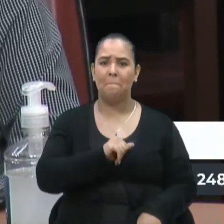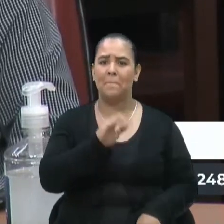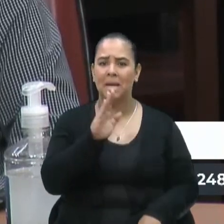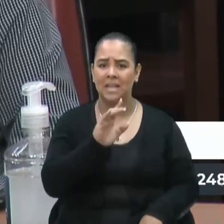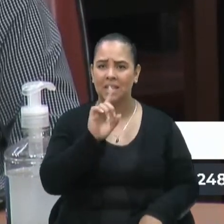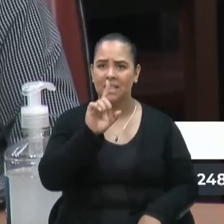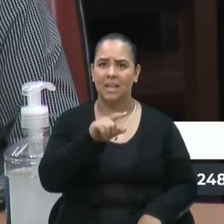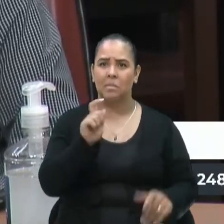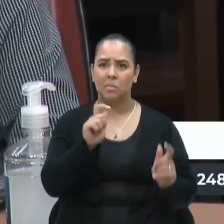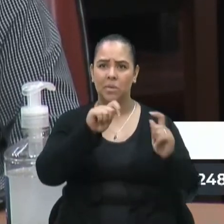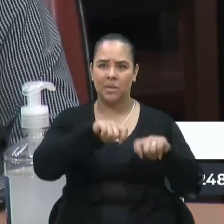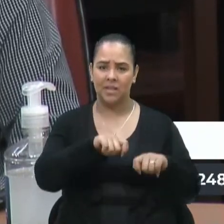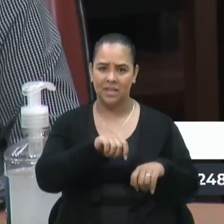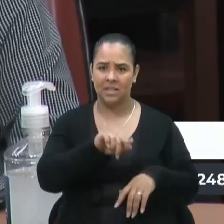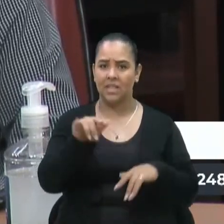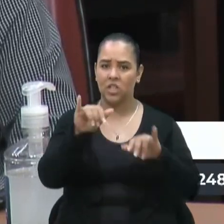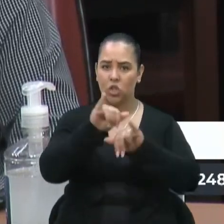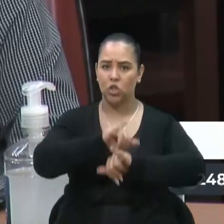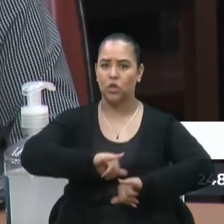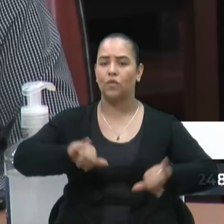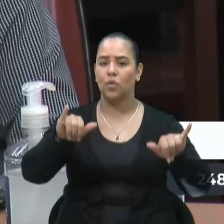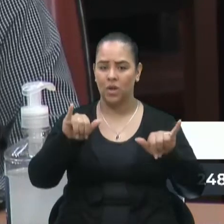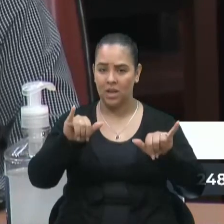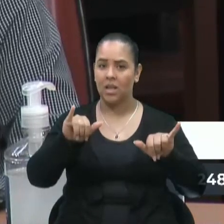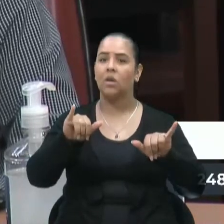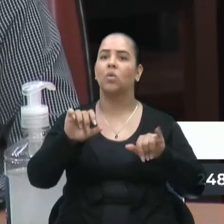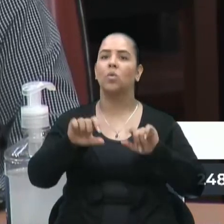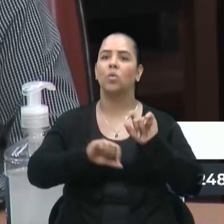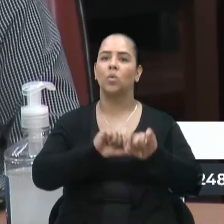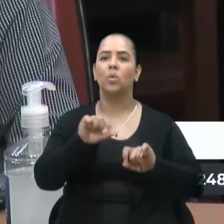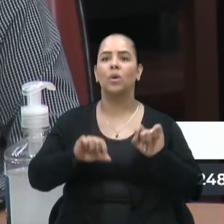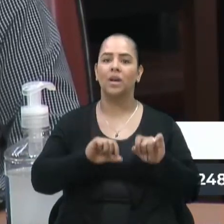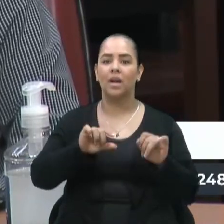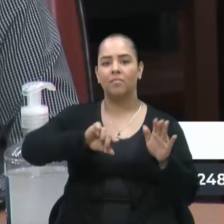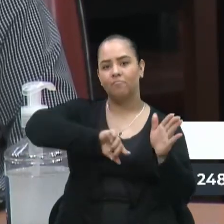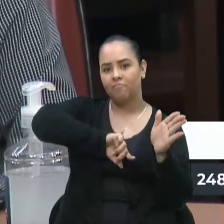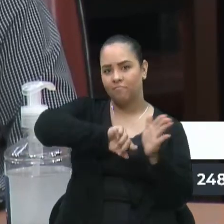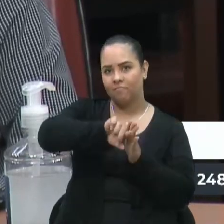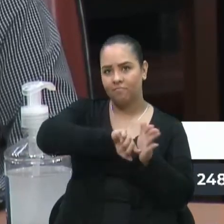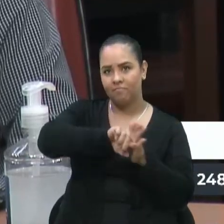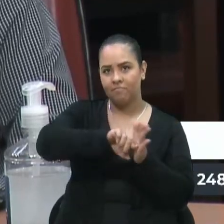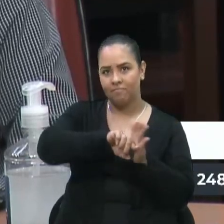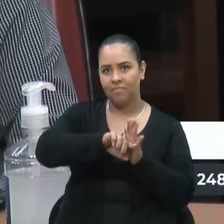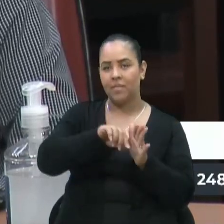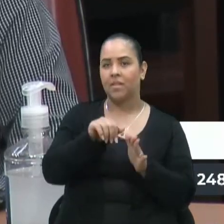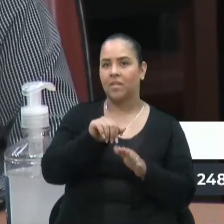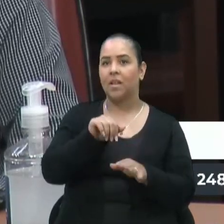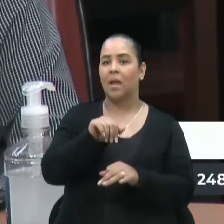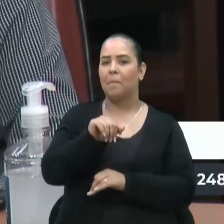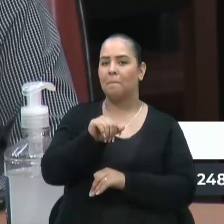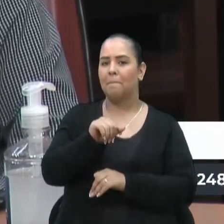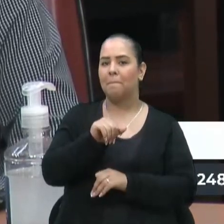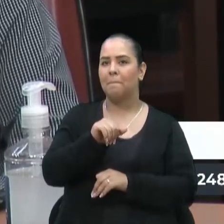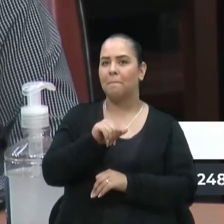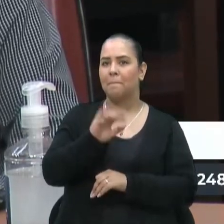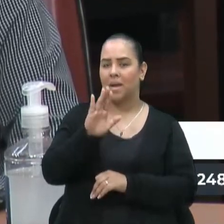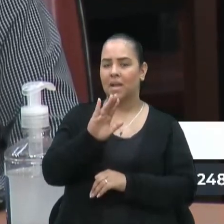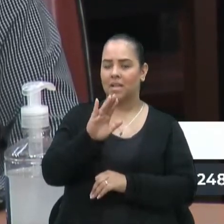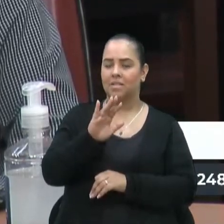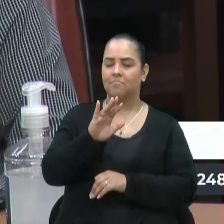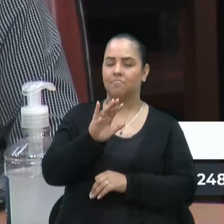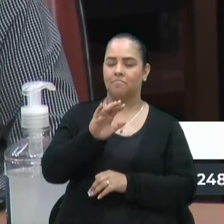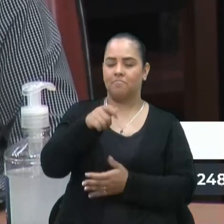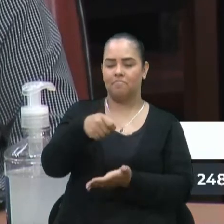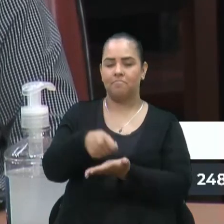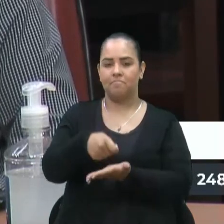de efetivamente eles serem divulgados, eles serem investigados e os agressores serem punidos, que é o que